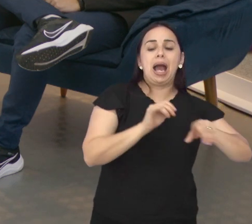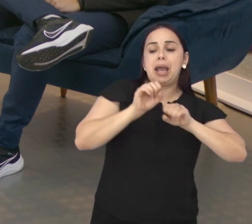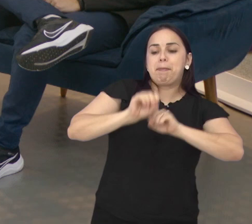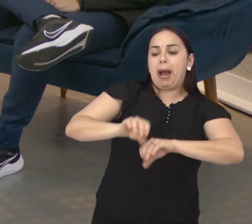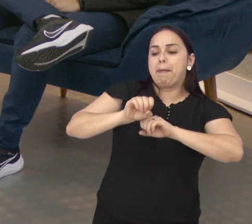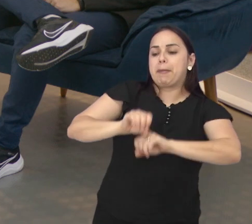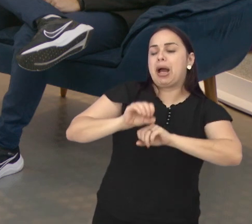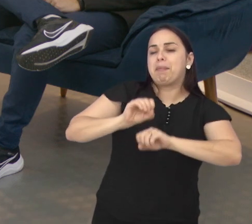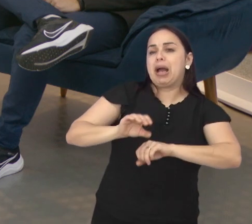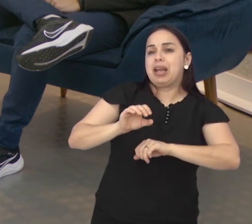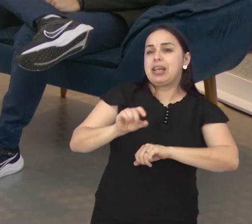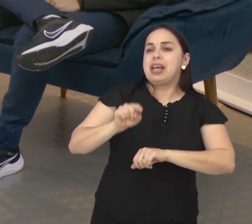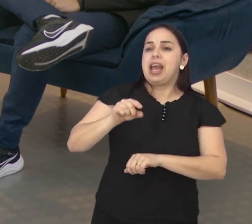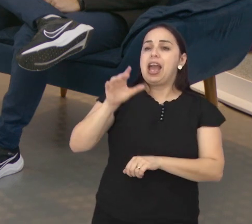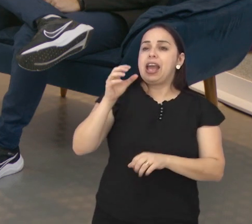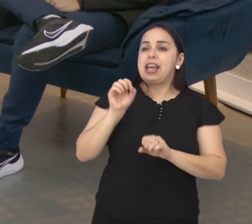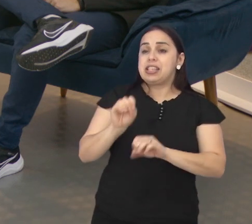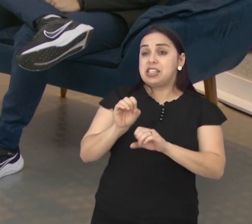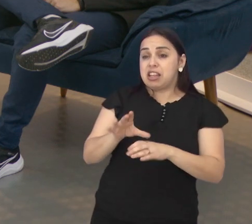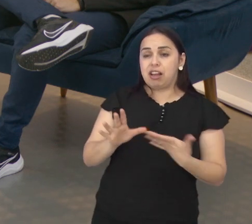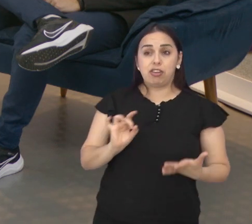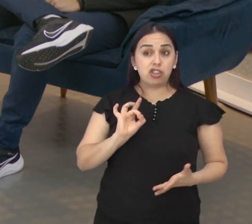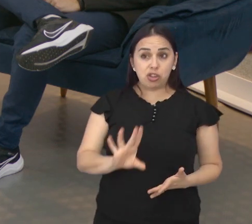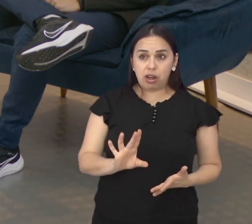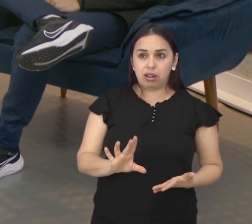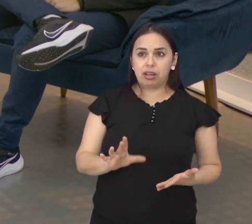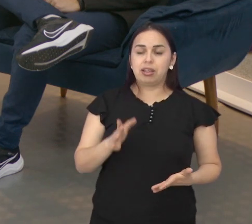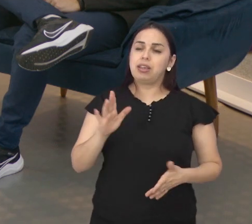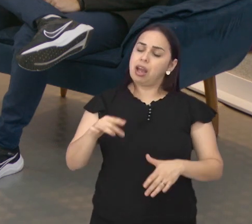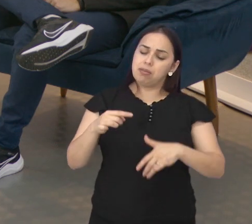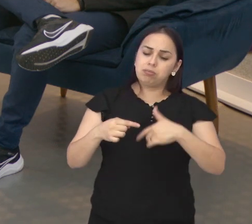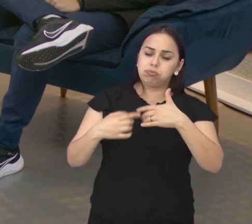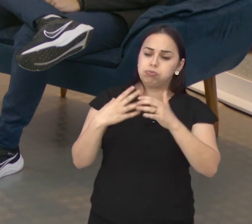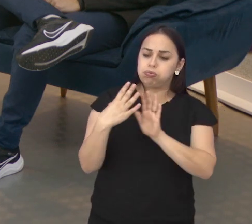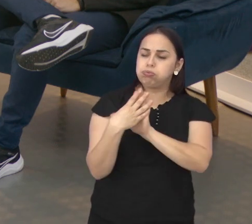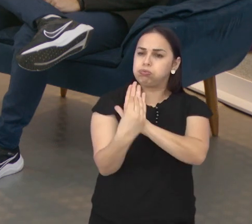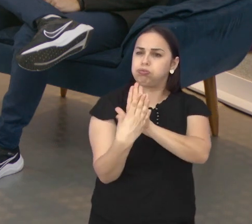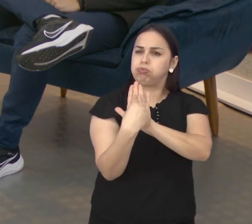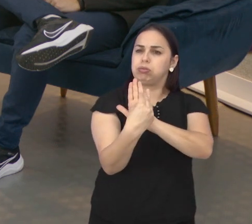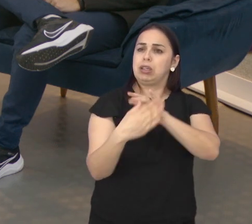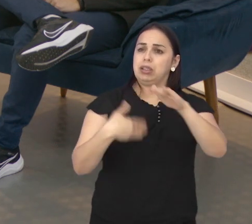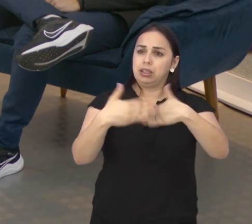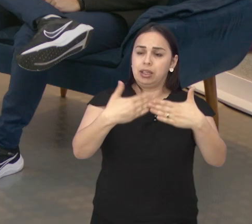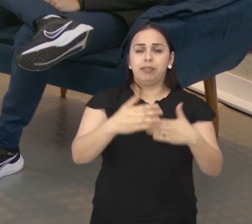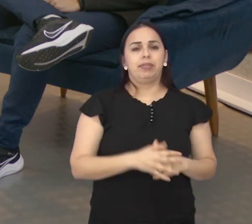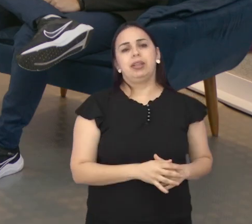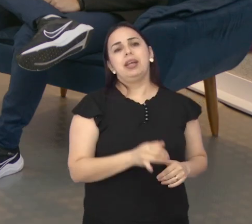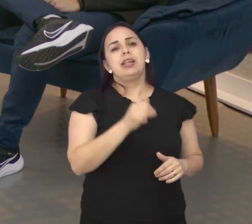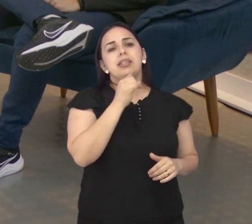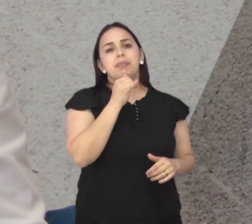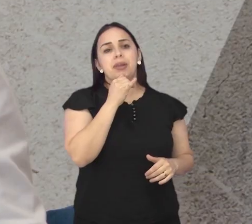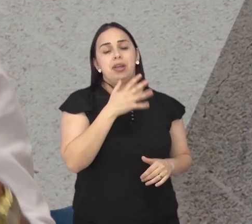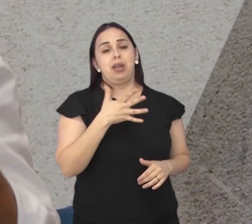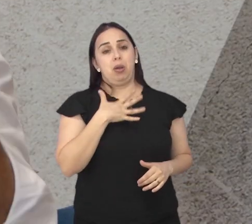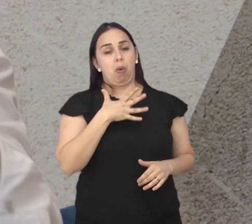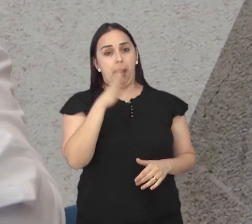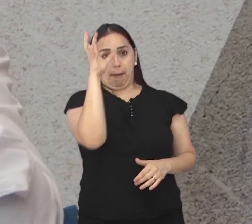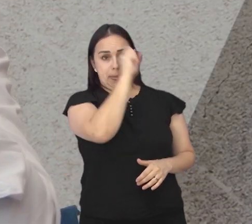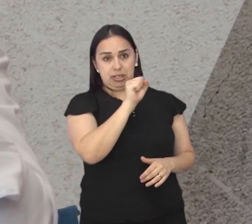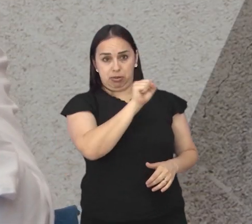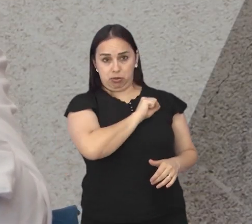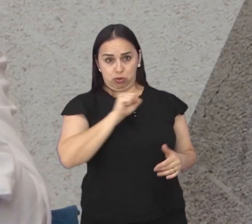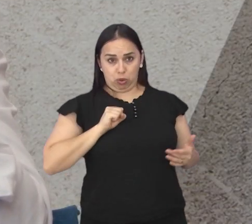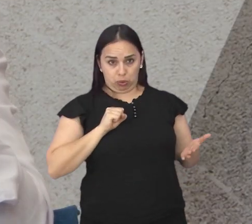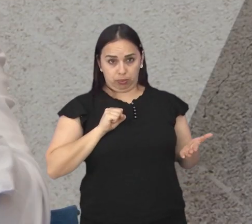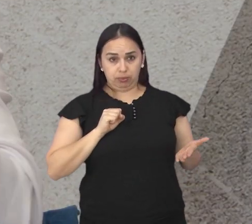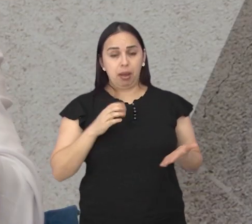com os pais ou com alguém, um parente, e ia assim passando de gerações, né? Exatamente, né? Eu, por exemplo, aprendi